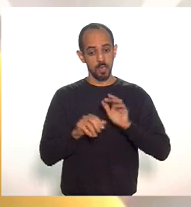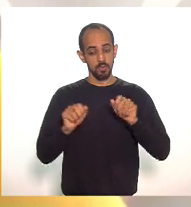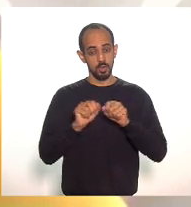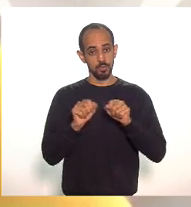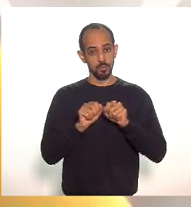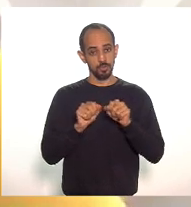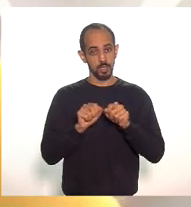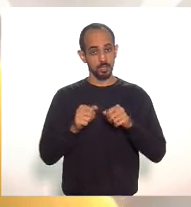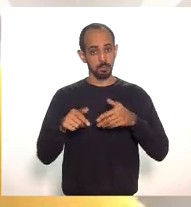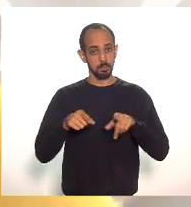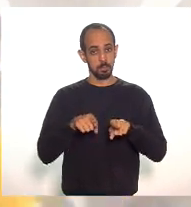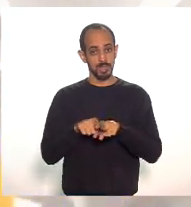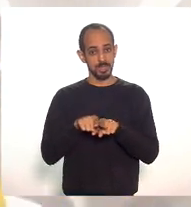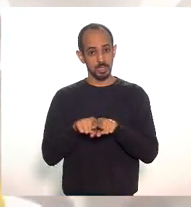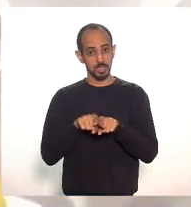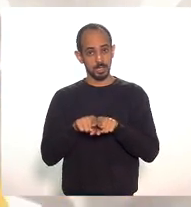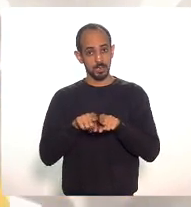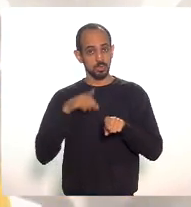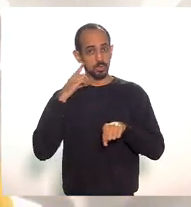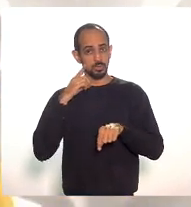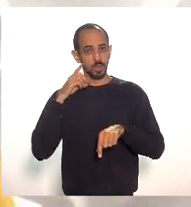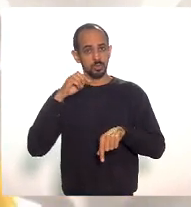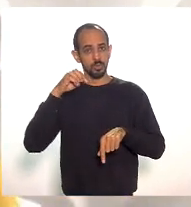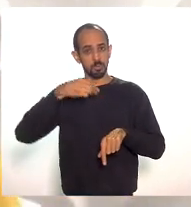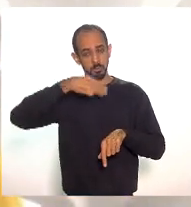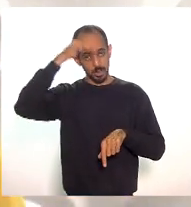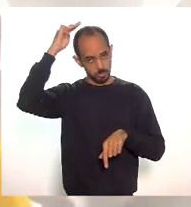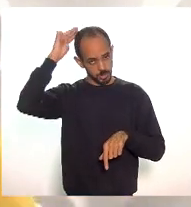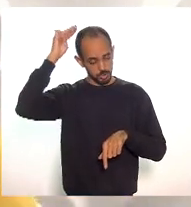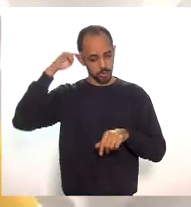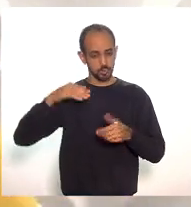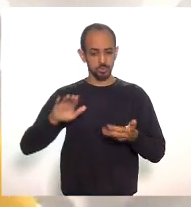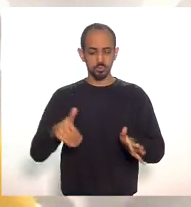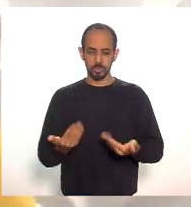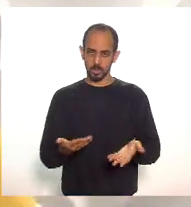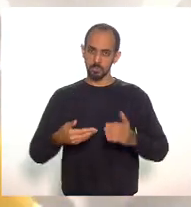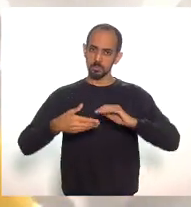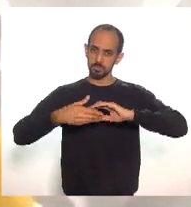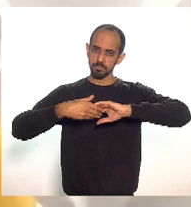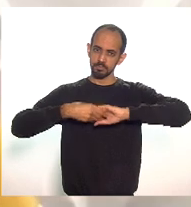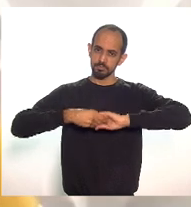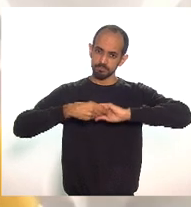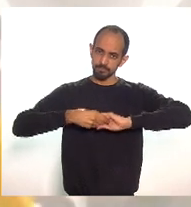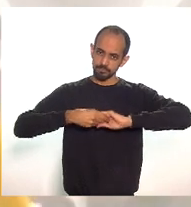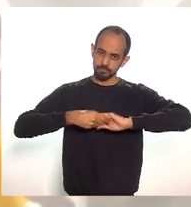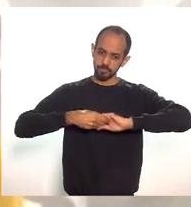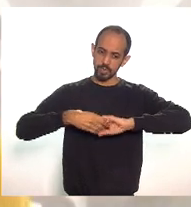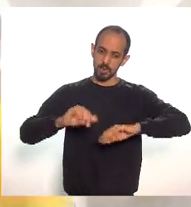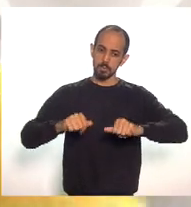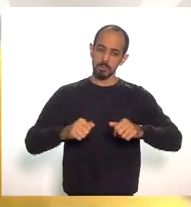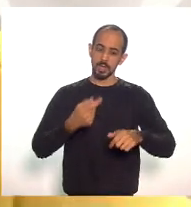deputado Márcio Pacheco então de início fazer aqui a minha saudação do deputado Rodrigo Amorim pela sua iniciativa